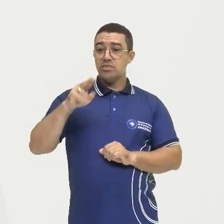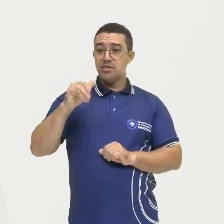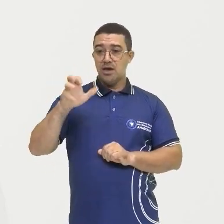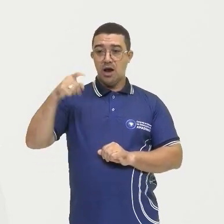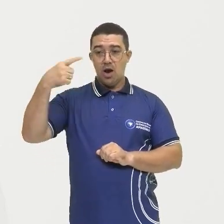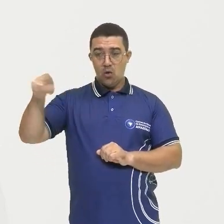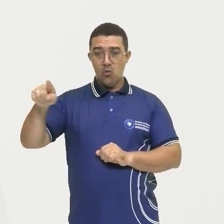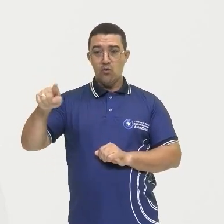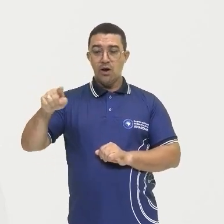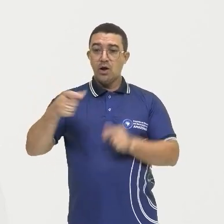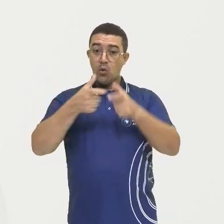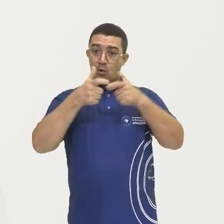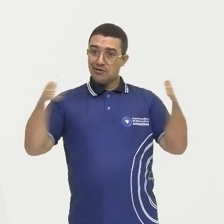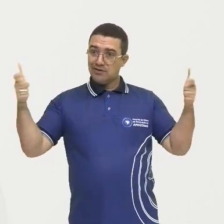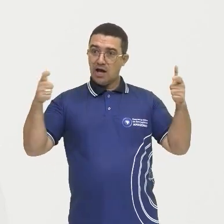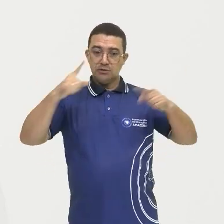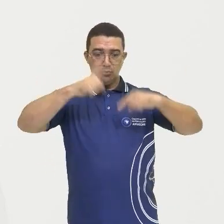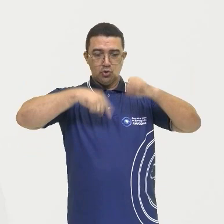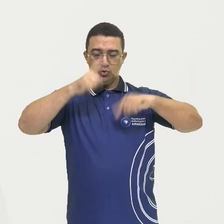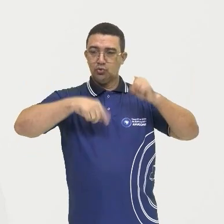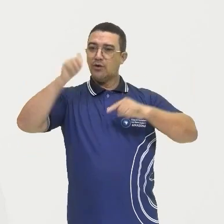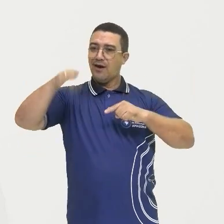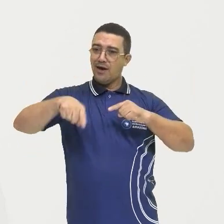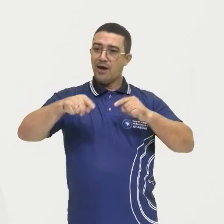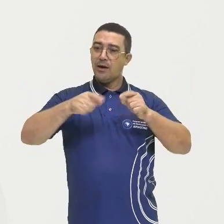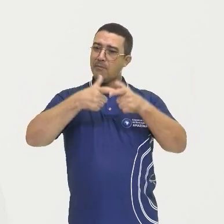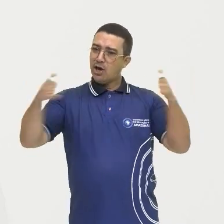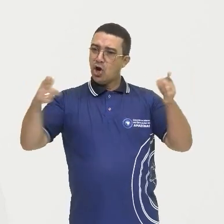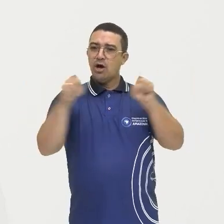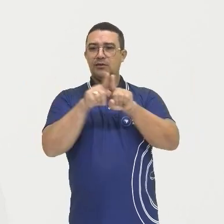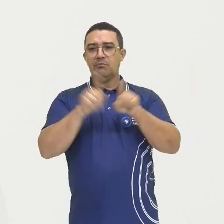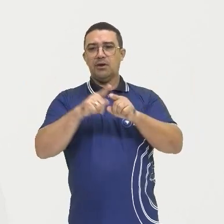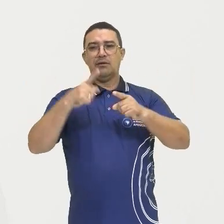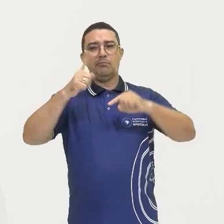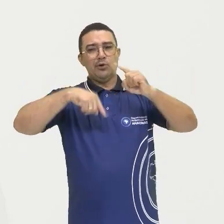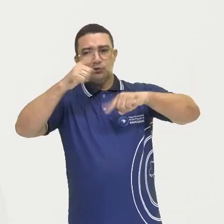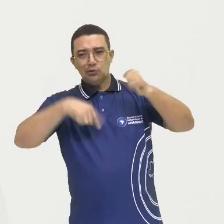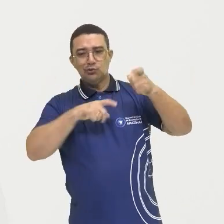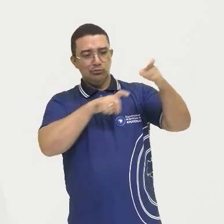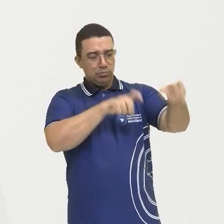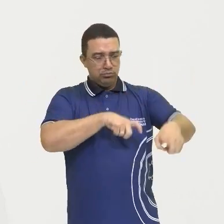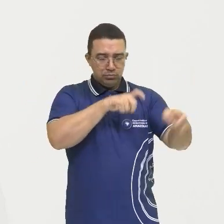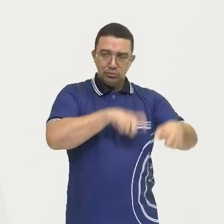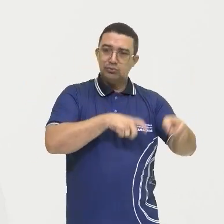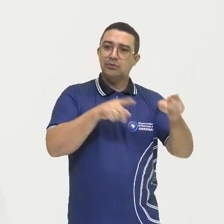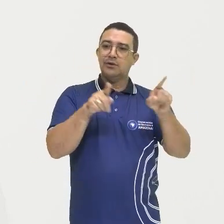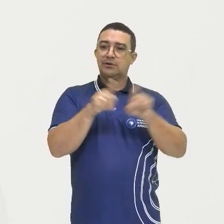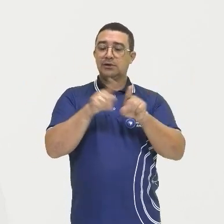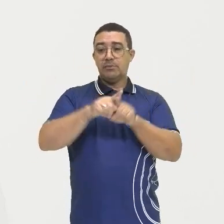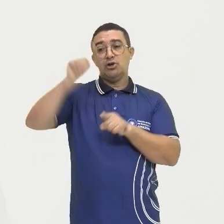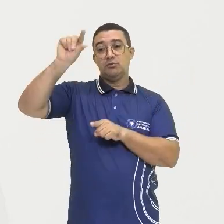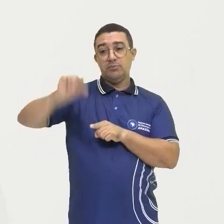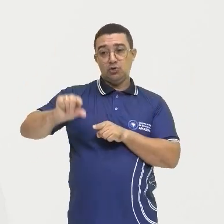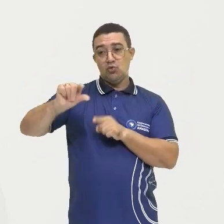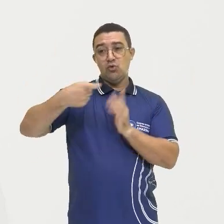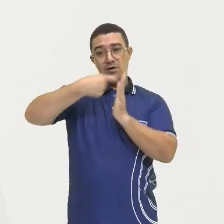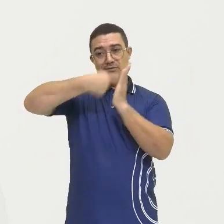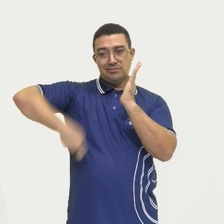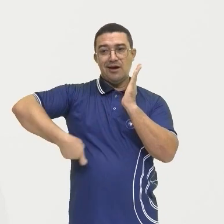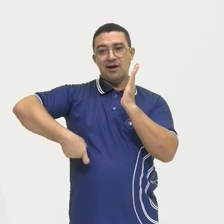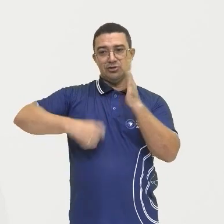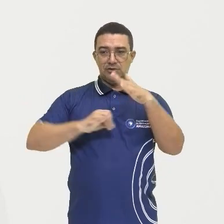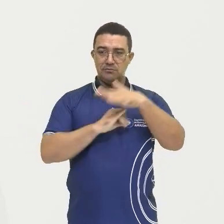é maior, tá bom? Entra, por exemplo, produtos agrícolas que são beneficiados com a redução ou eliminação dessas